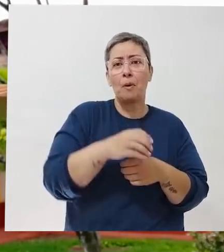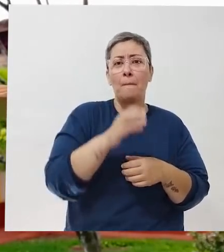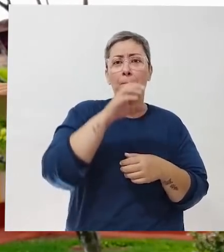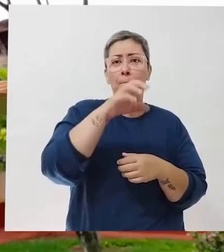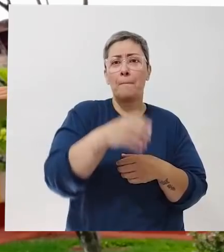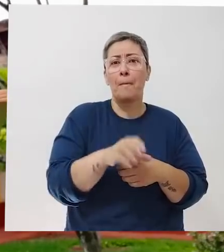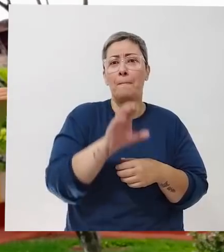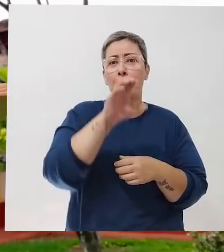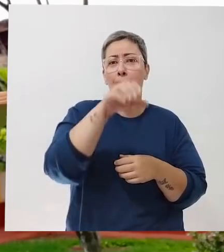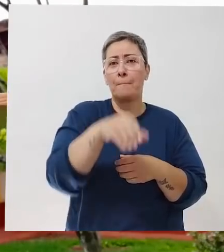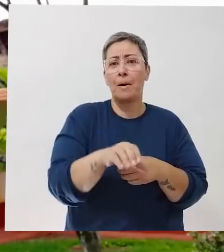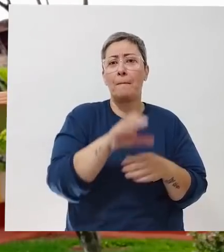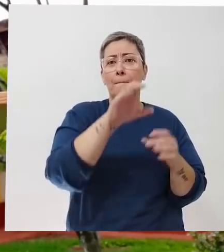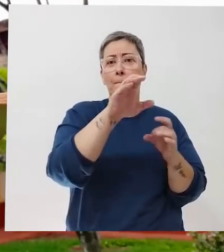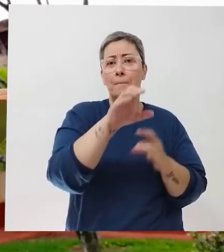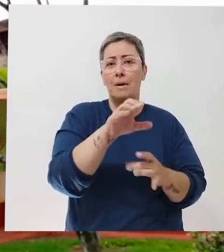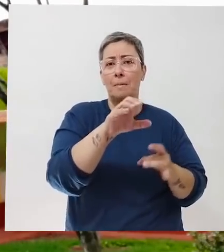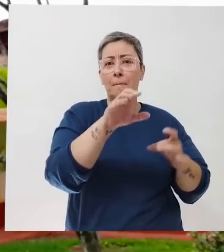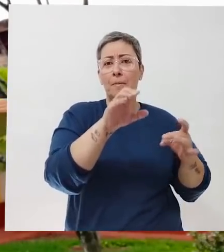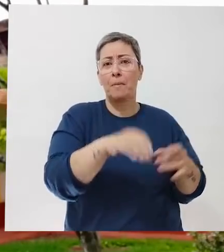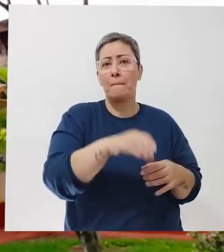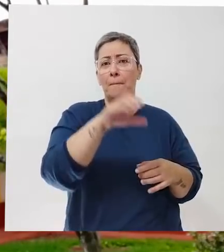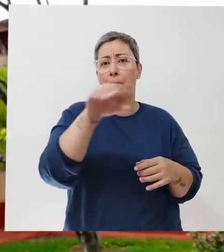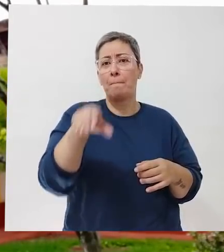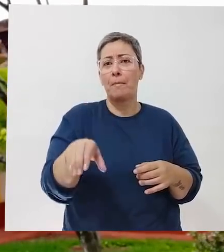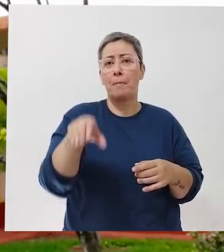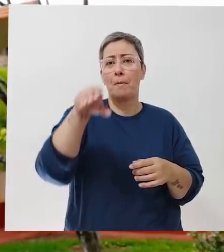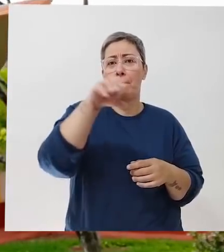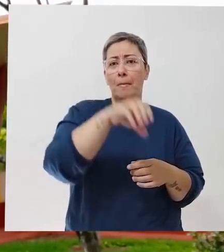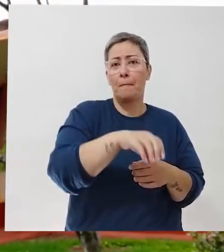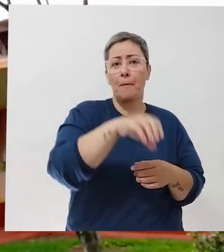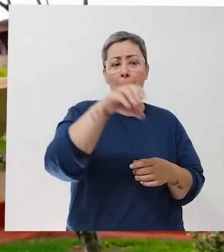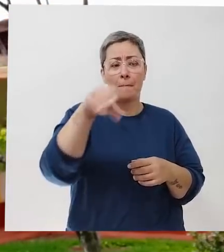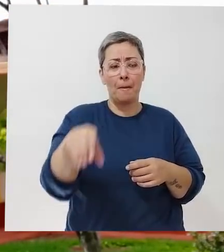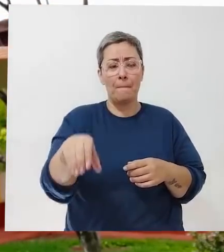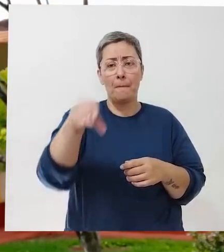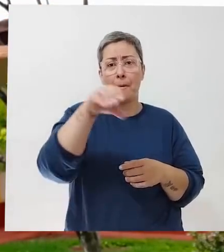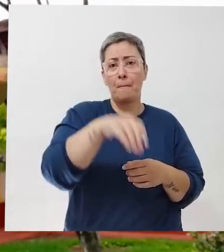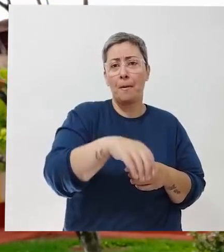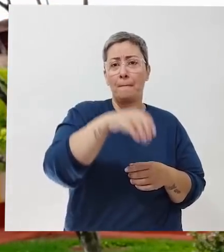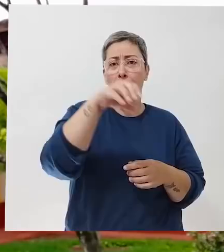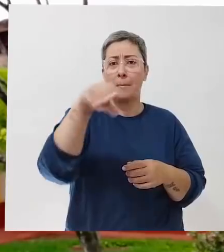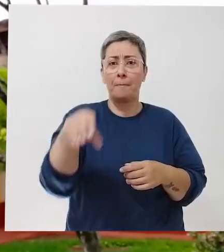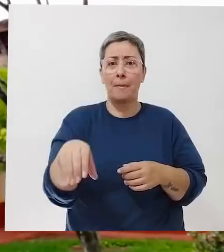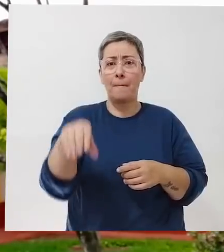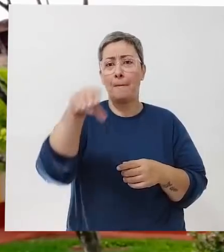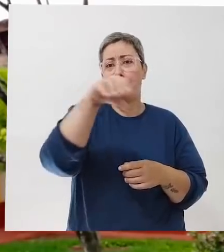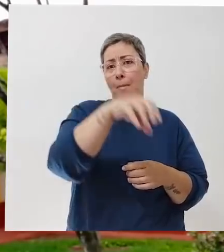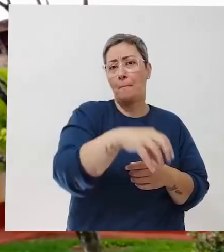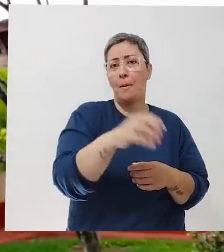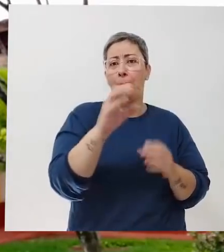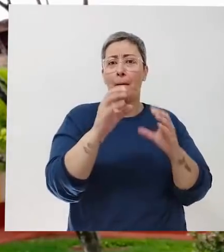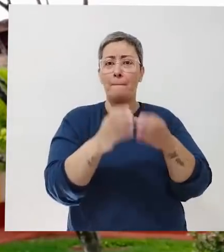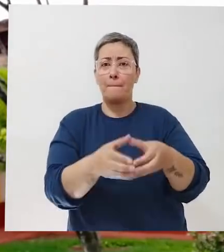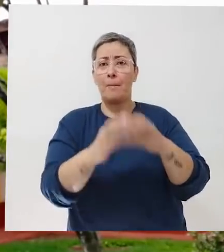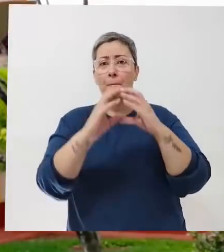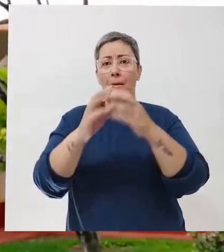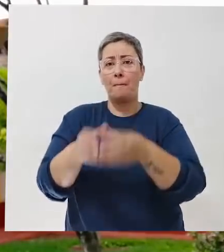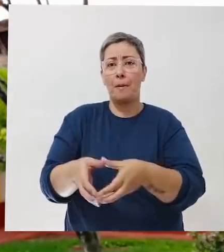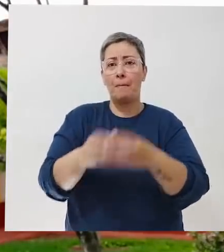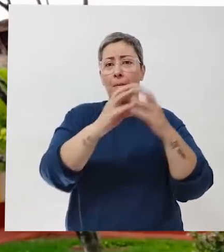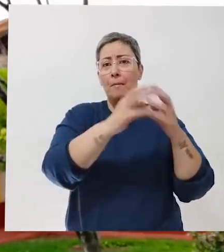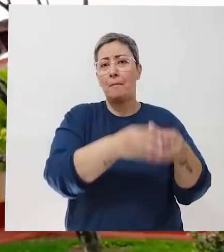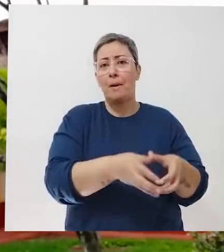bolinha andava todos os dias. De lá pra cá, de cá pra lá, de lá pra cá,